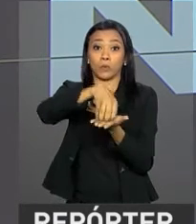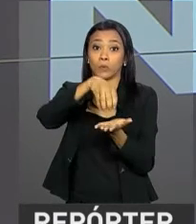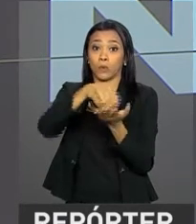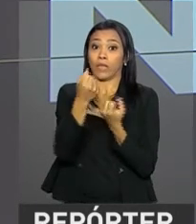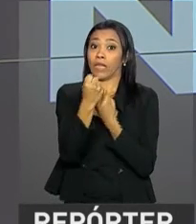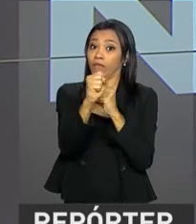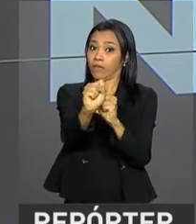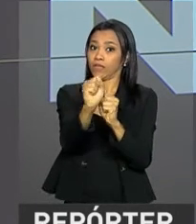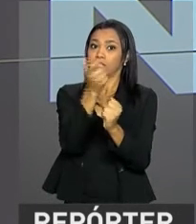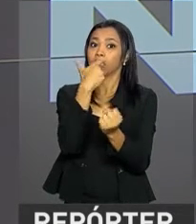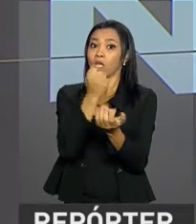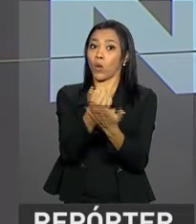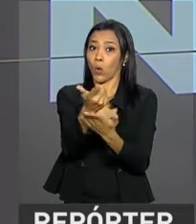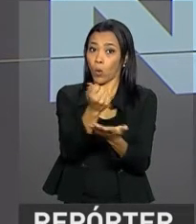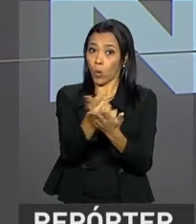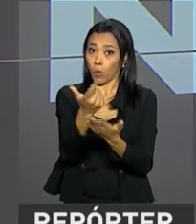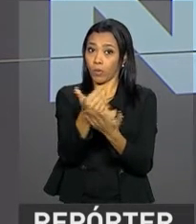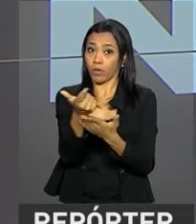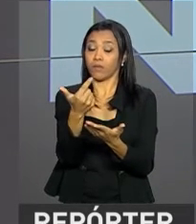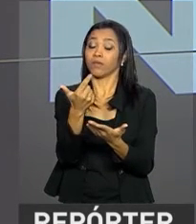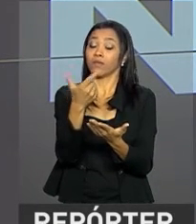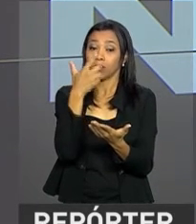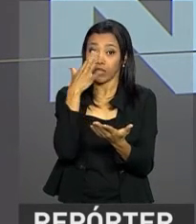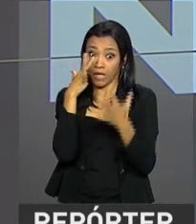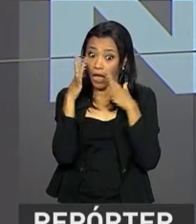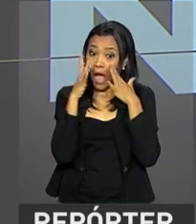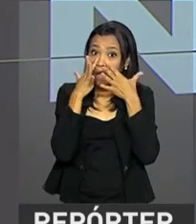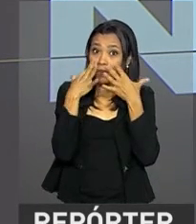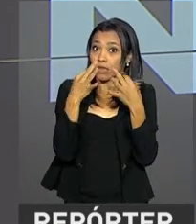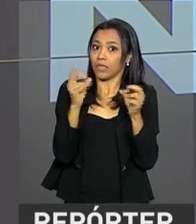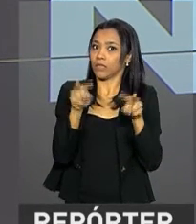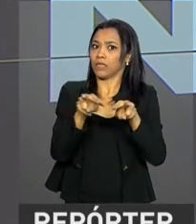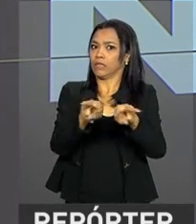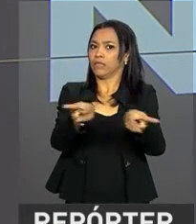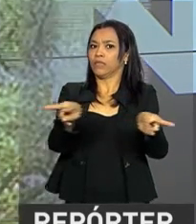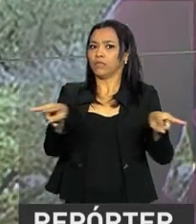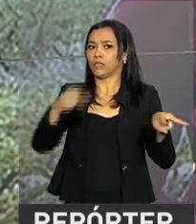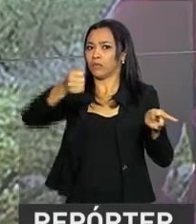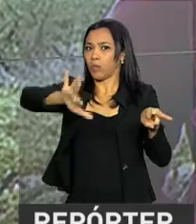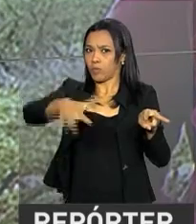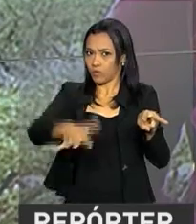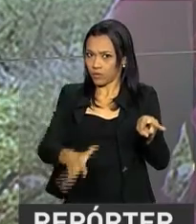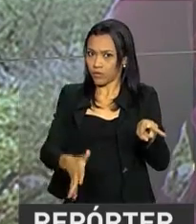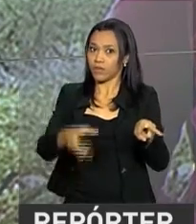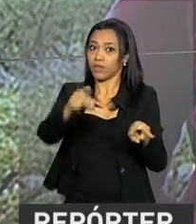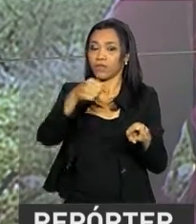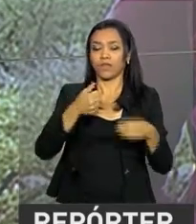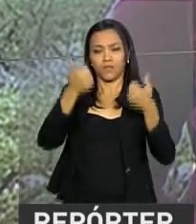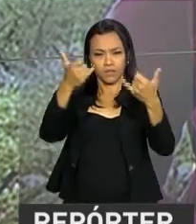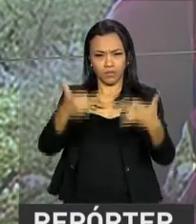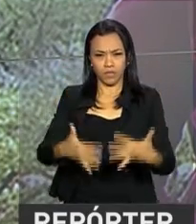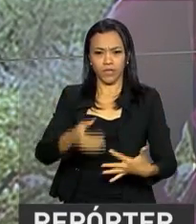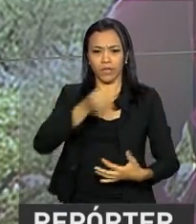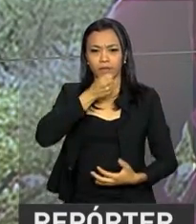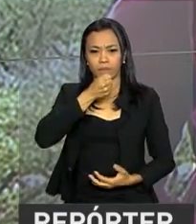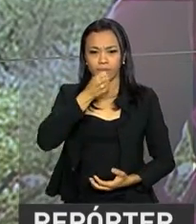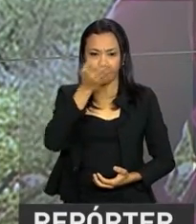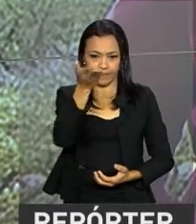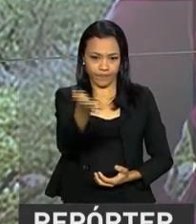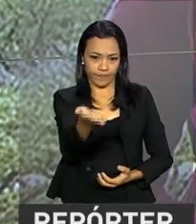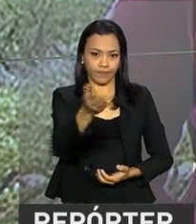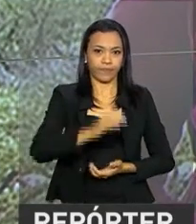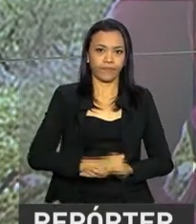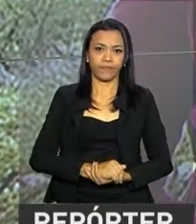nessas promoções que tem mais informações para a gente é a repórter Gabriela Noronha. Oi, Gabriela, bom dia.